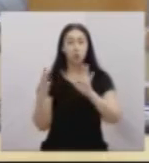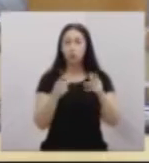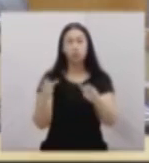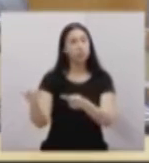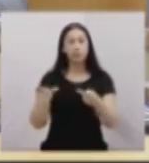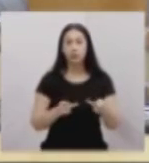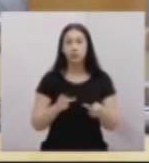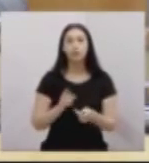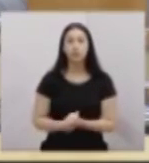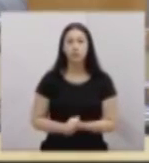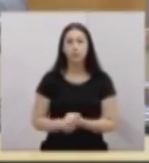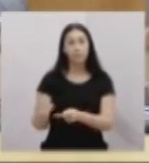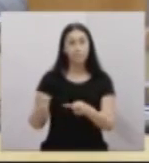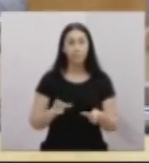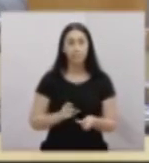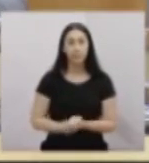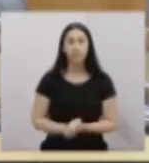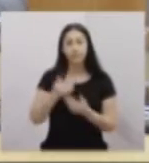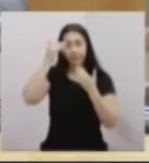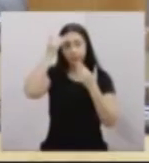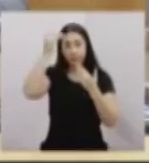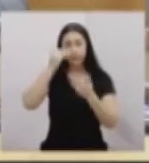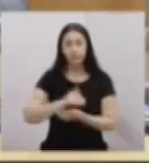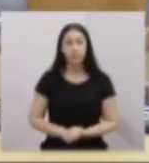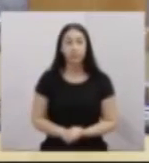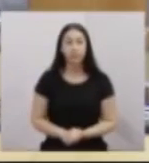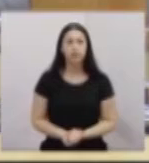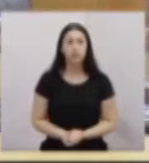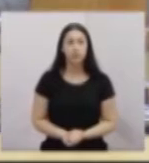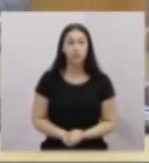participar dos eventos ora mencionados. Obrigado.